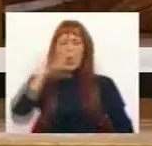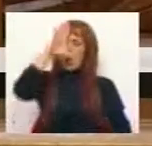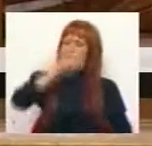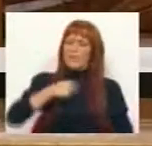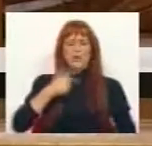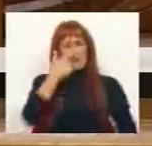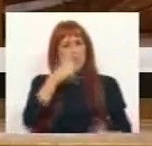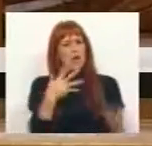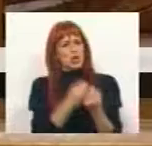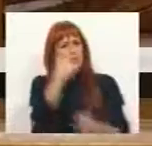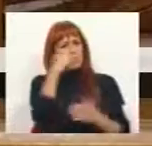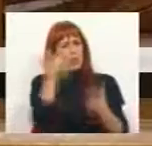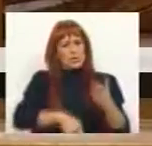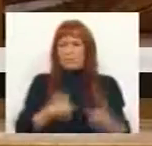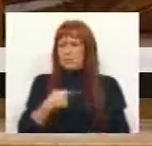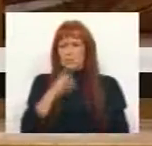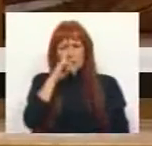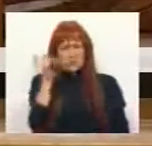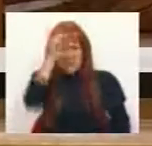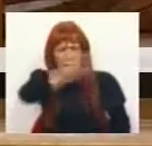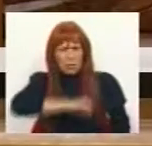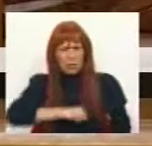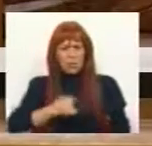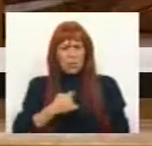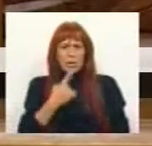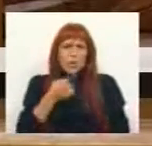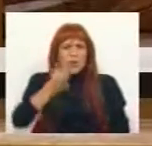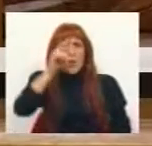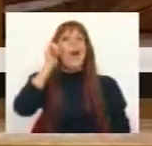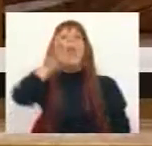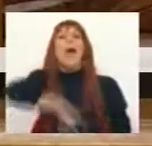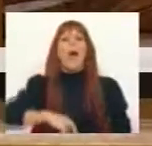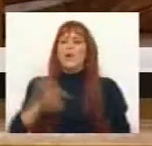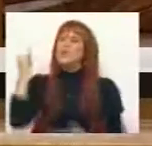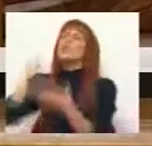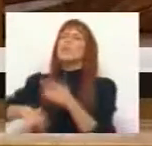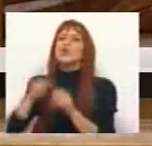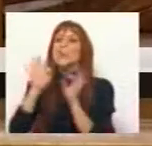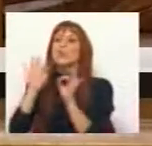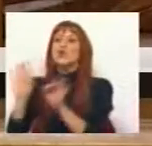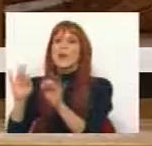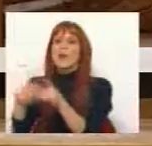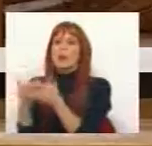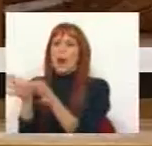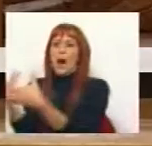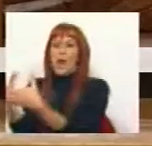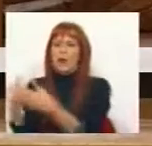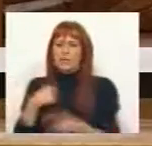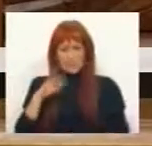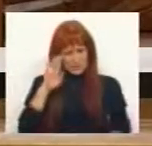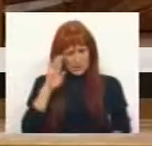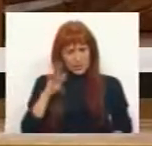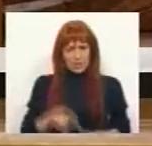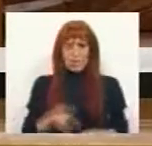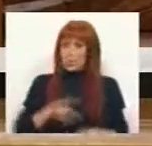governo do contribuinte, não faltaram à verdade. Só não disseram quem eram os contribuintes que protegiam. Mas nós já